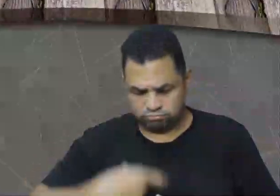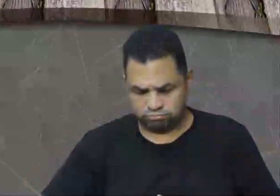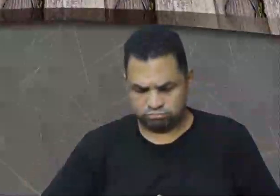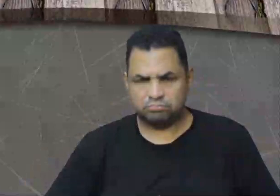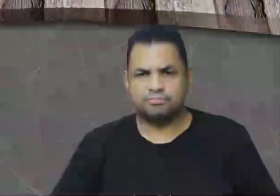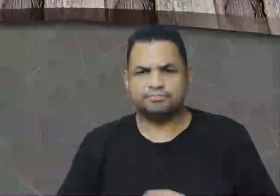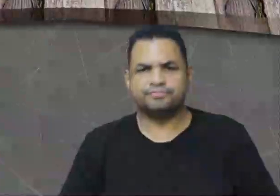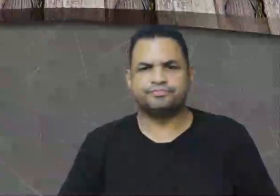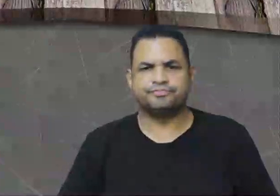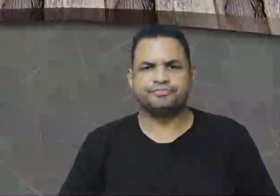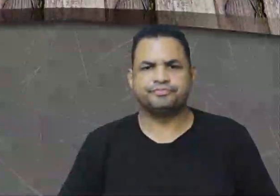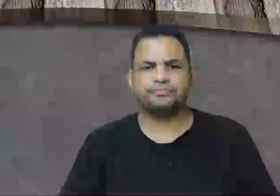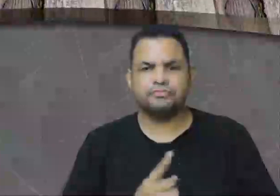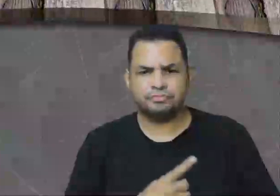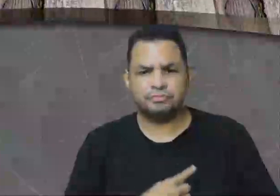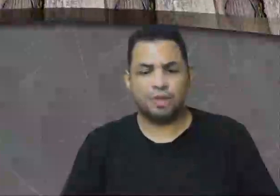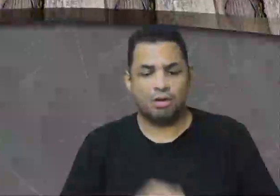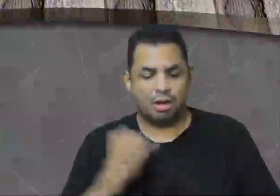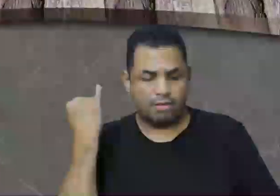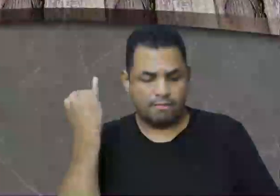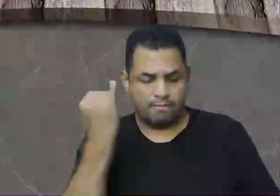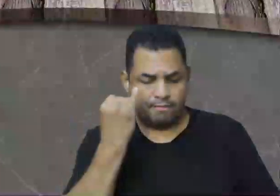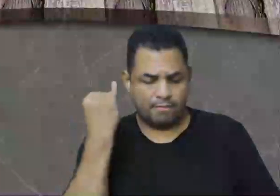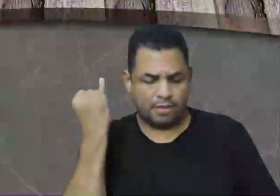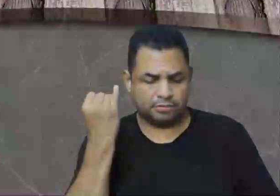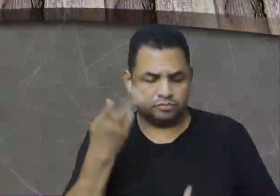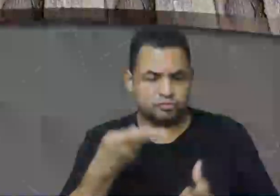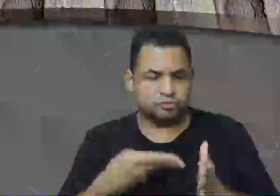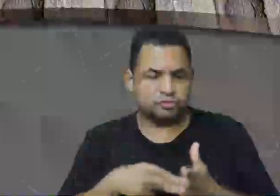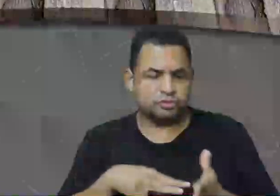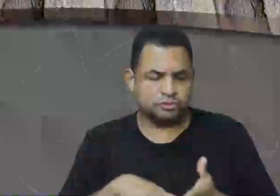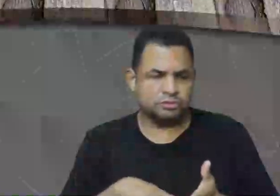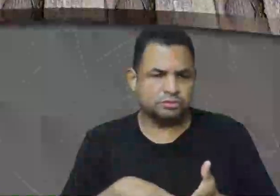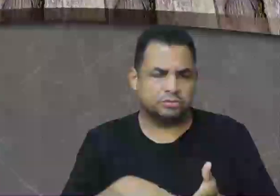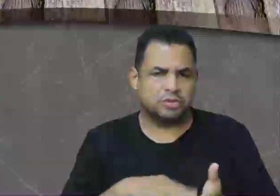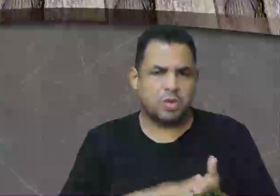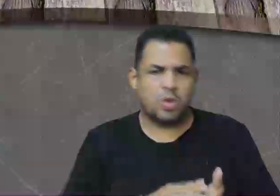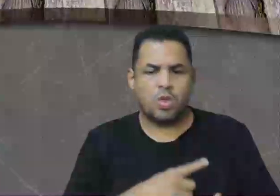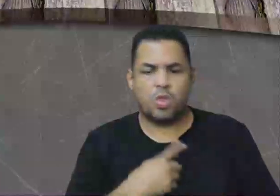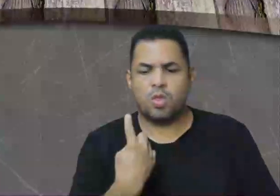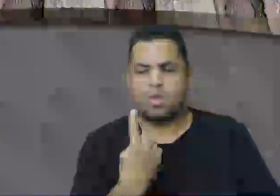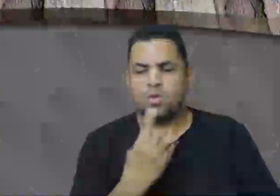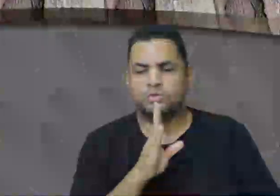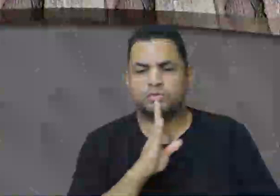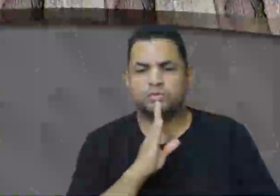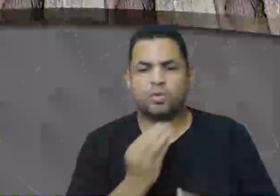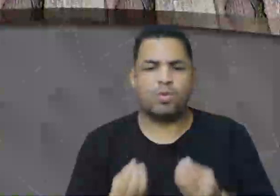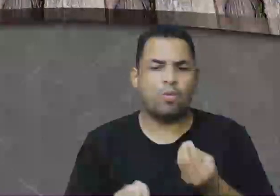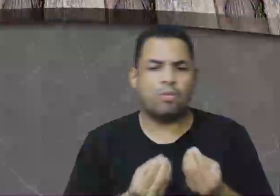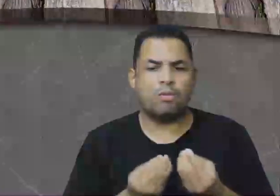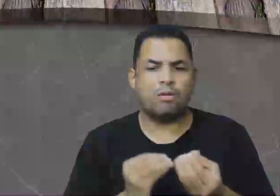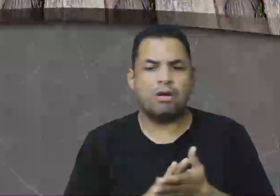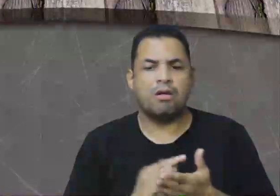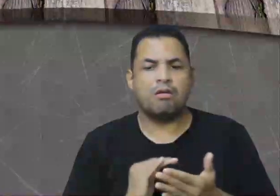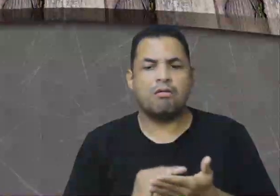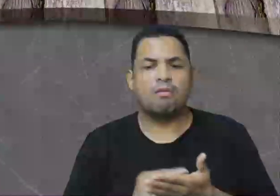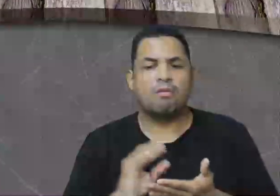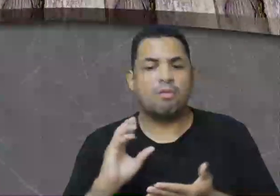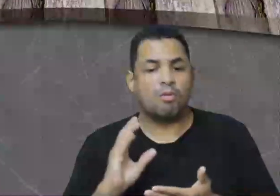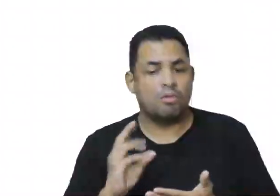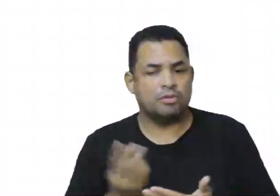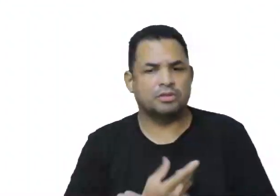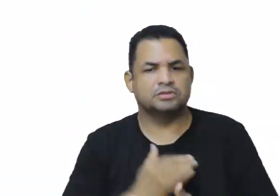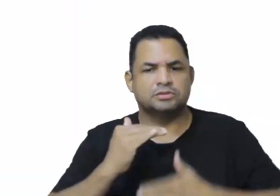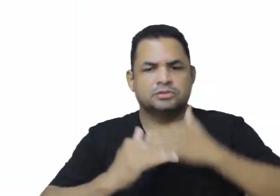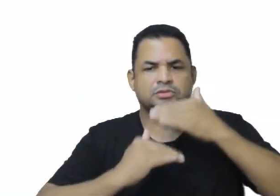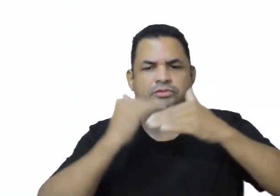é o que, claro, nos interessa mais no sentido de a gente conhecer como se dá o nosso desenvolvimento, tá bom? Joga